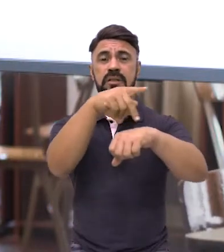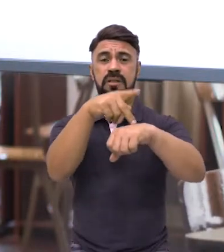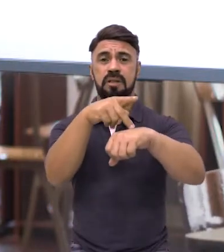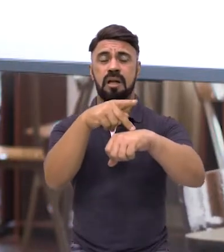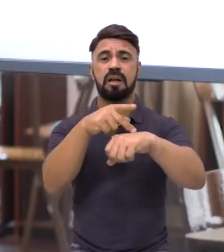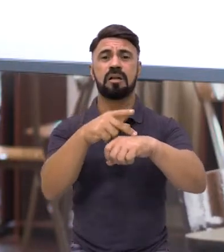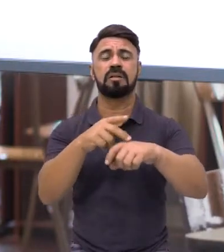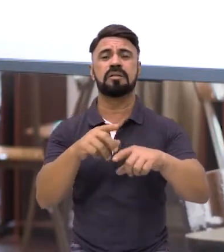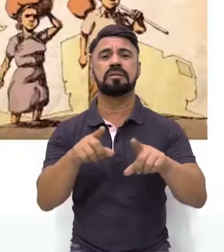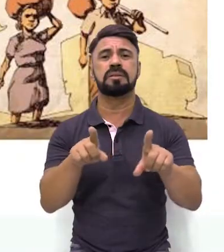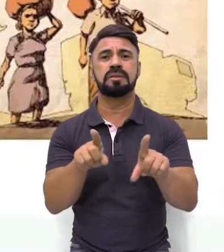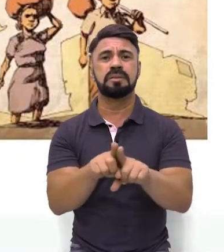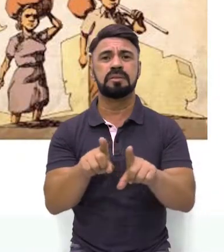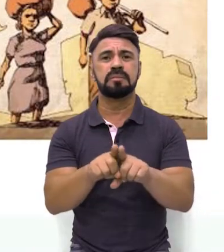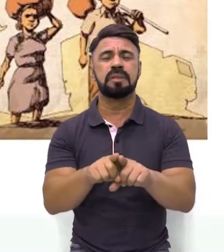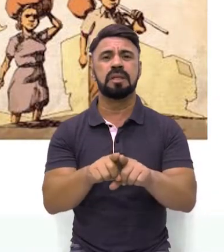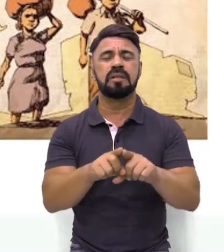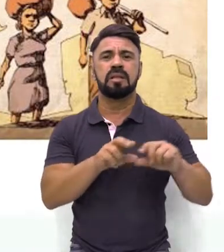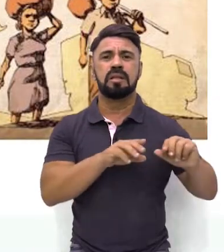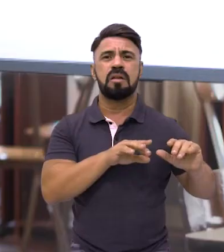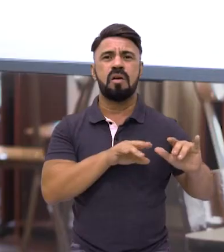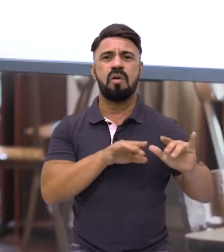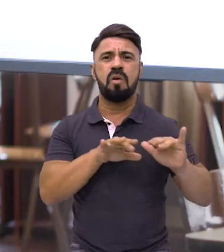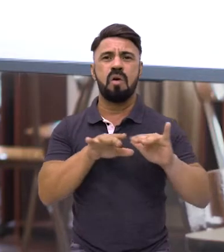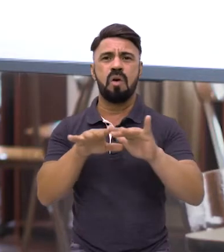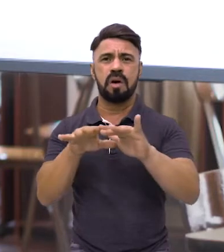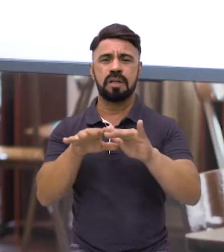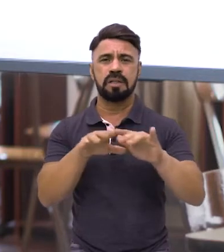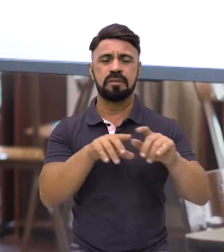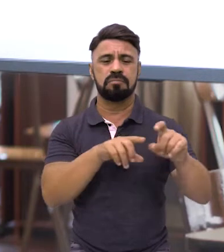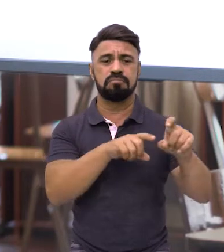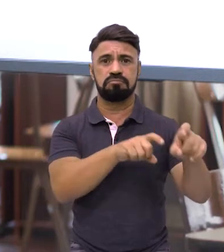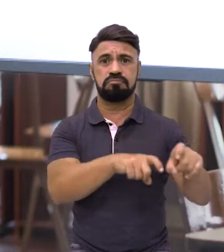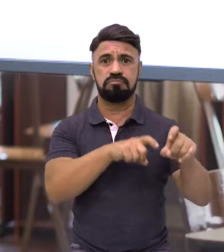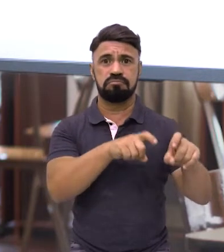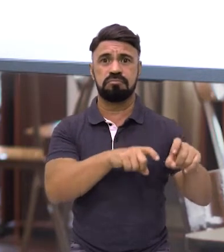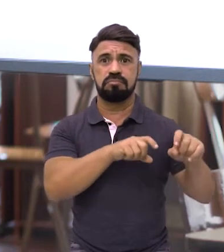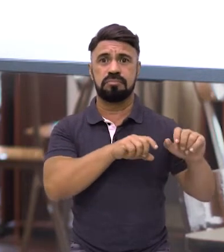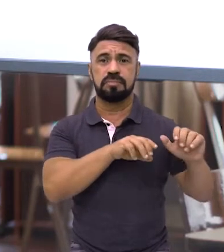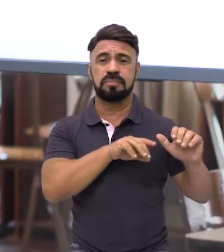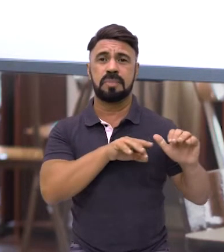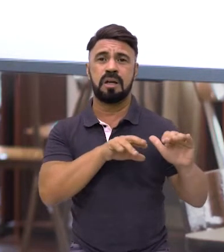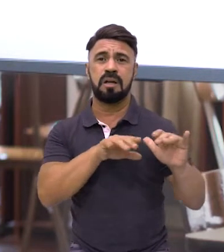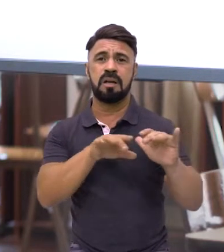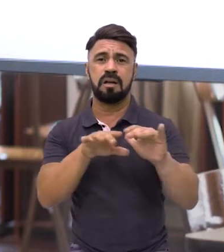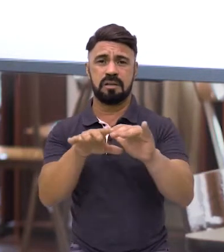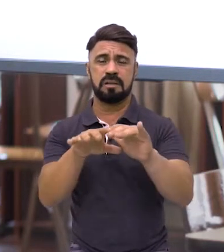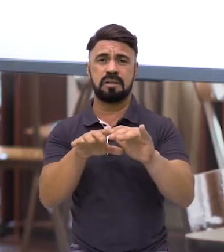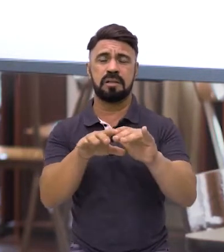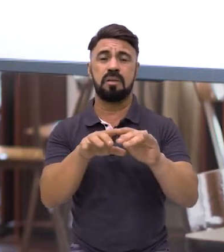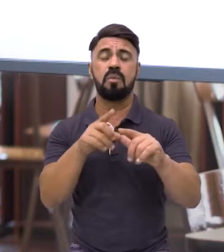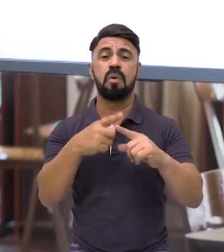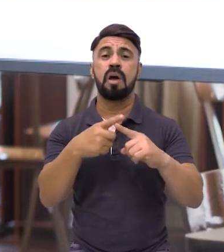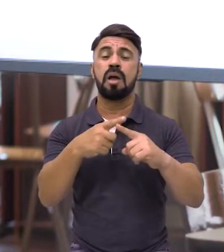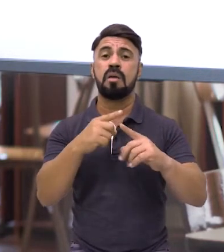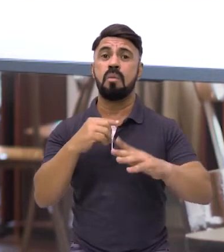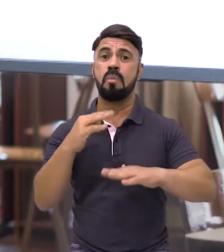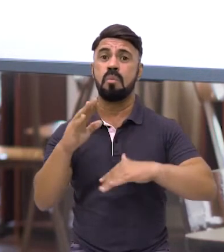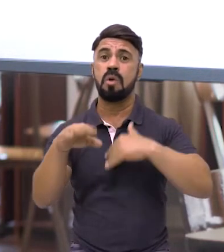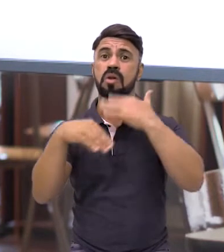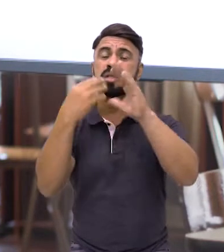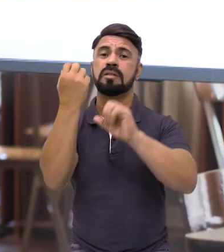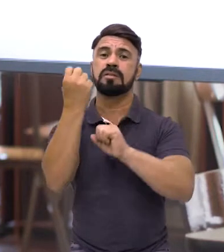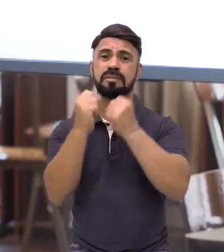através também do êxodo rural, justamente estamos num processo de industrialização,